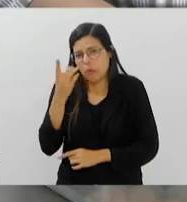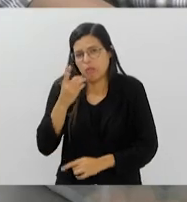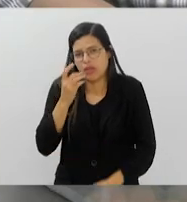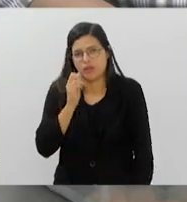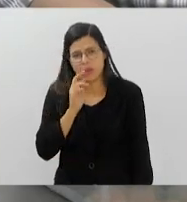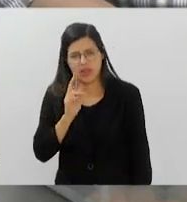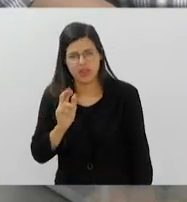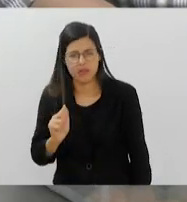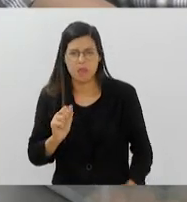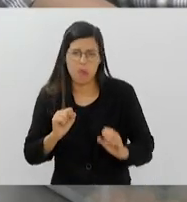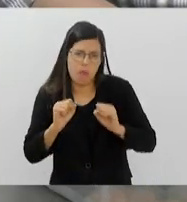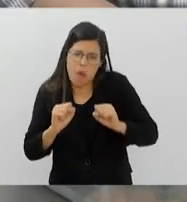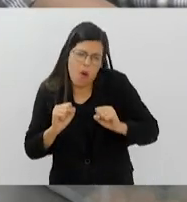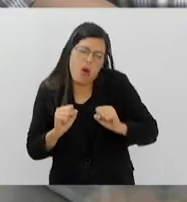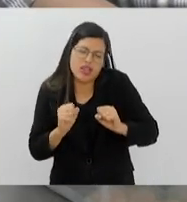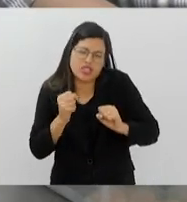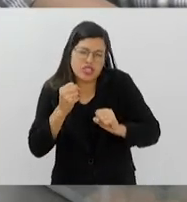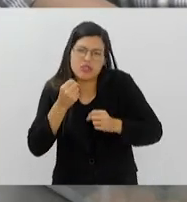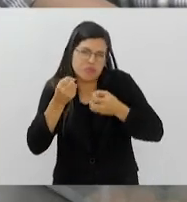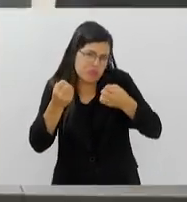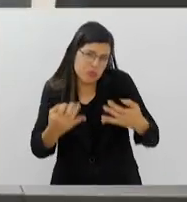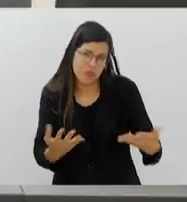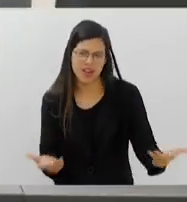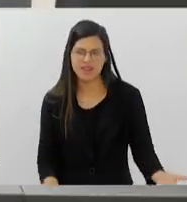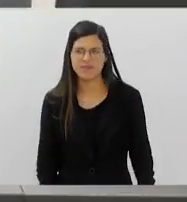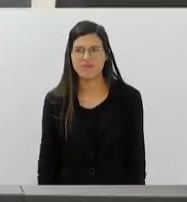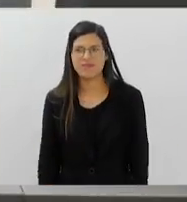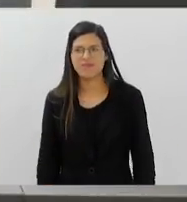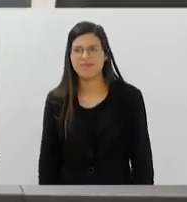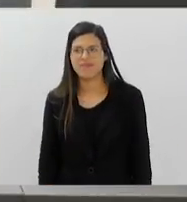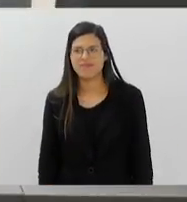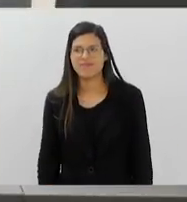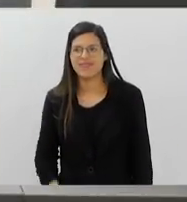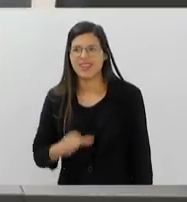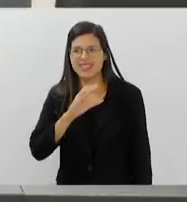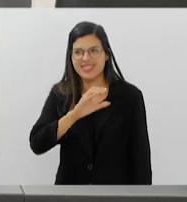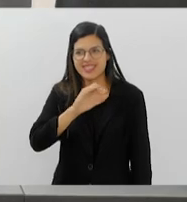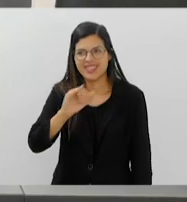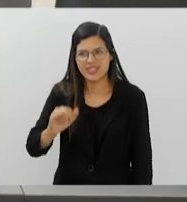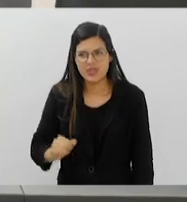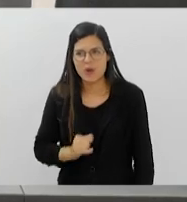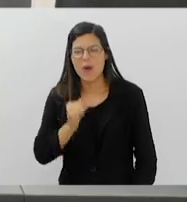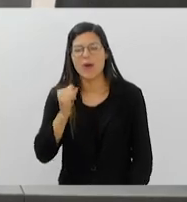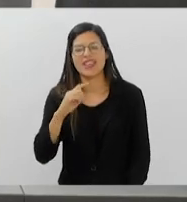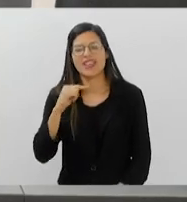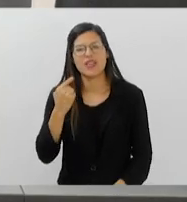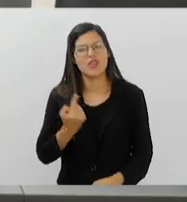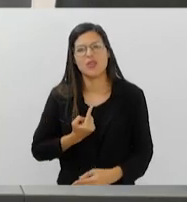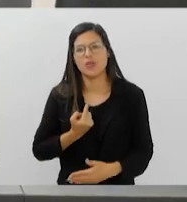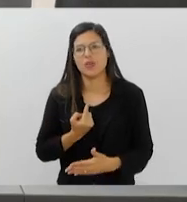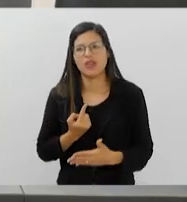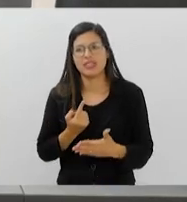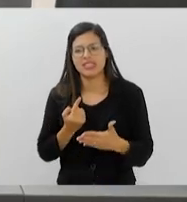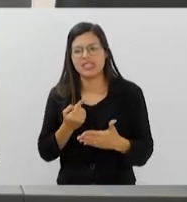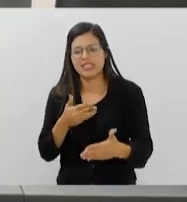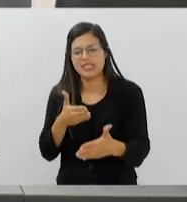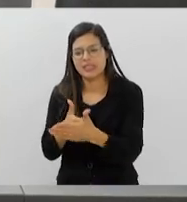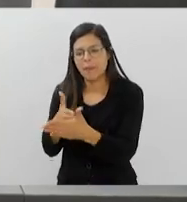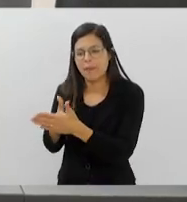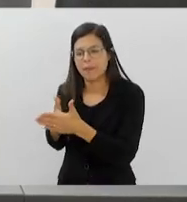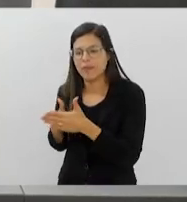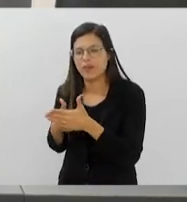levantar essa tese. Graças à combativa CCJ, impedimos e a punição